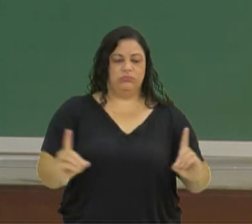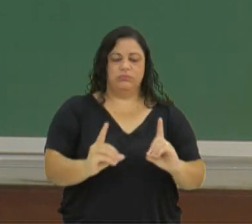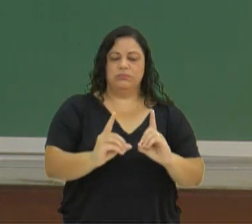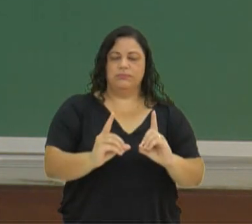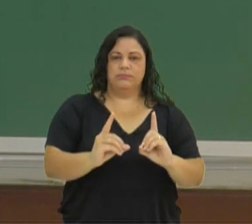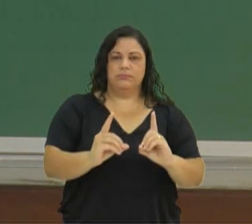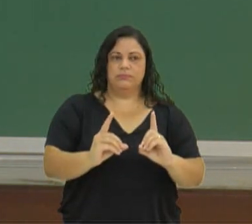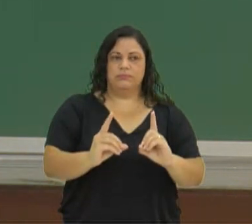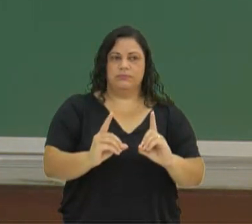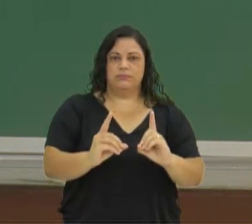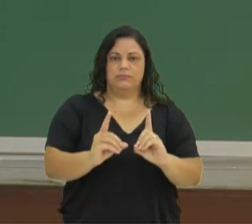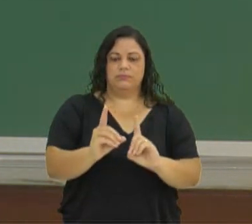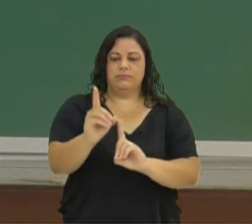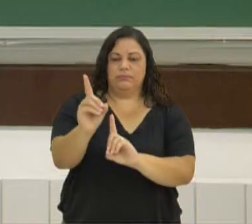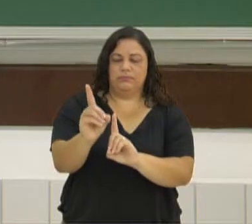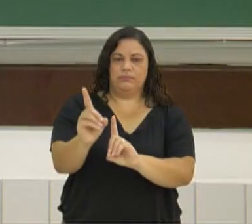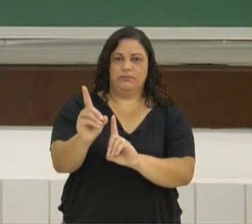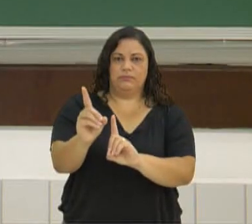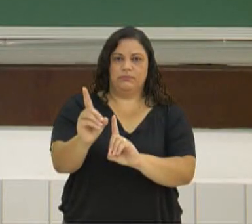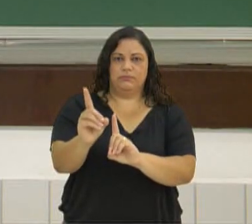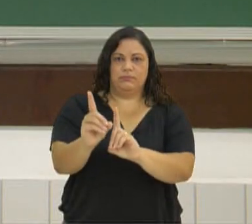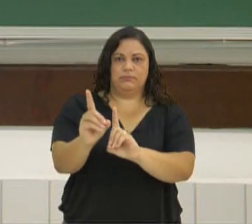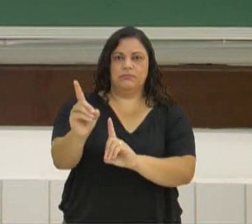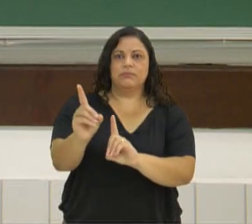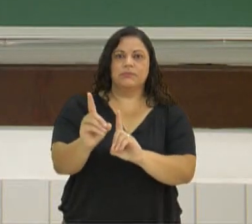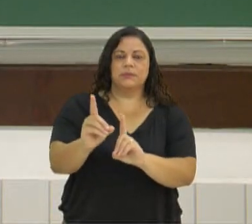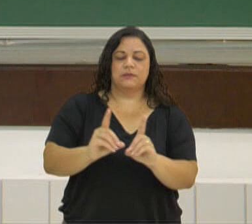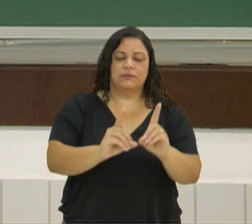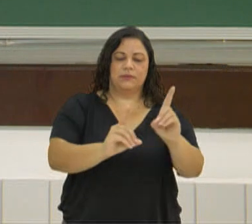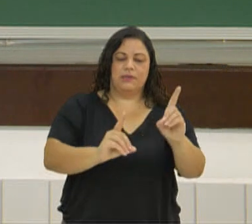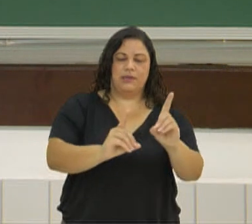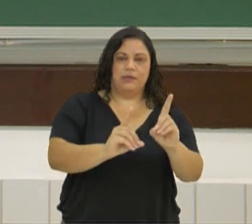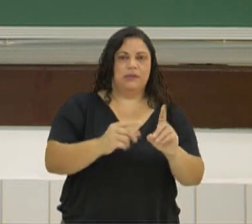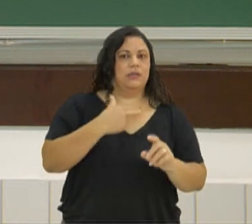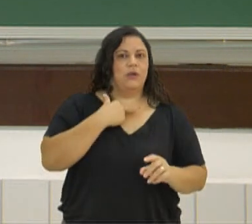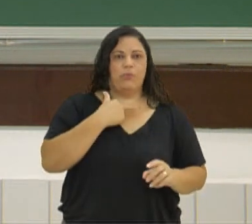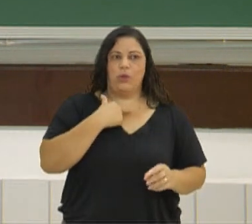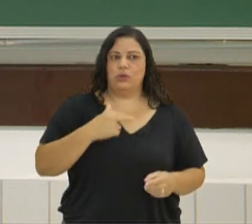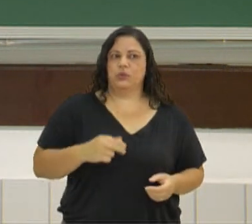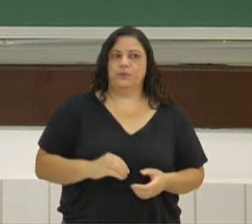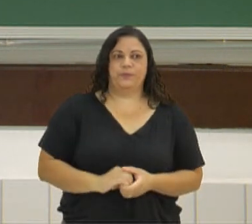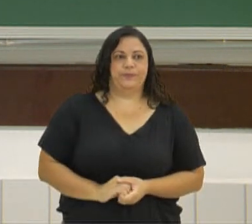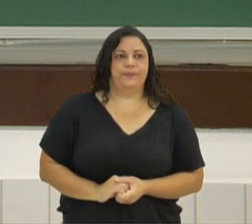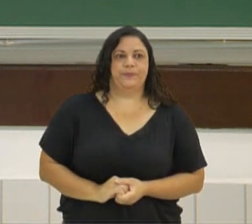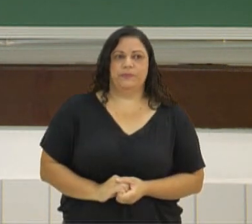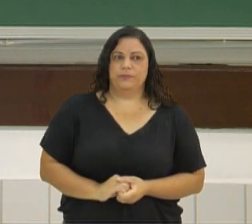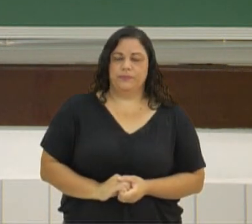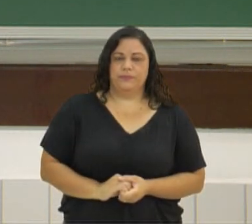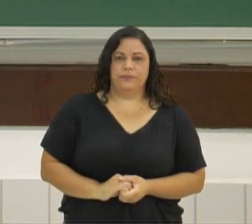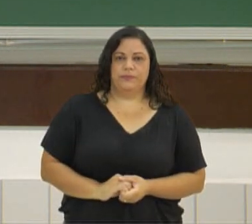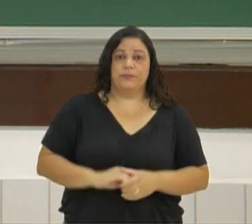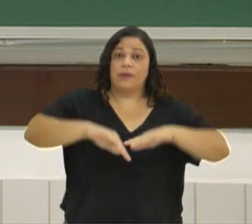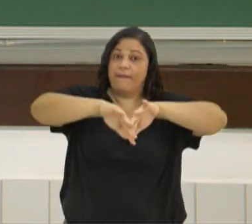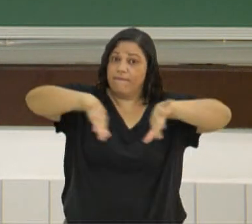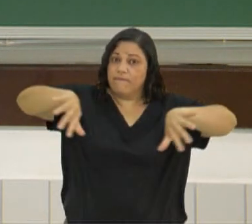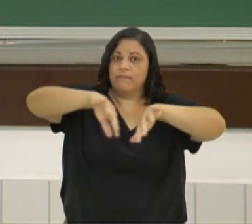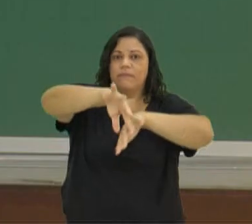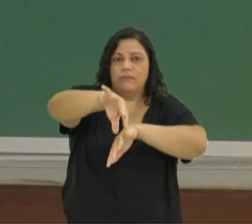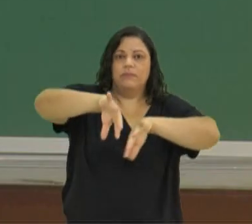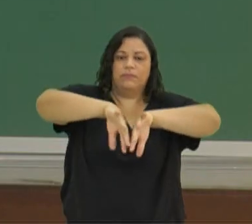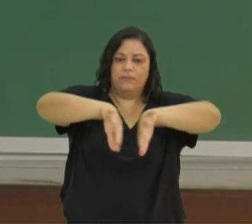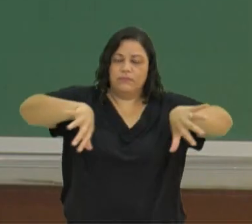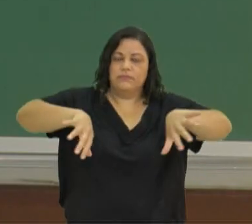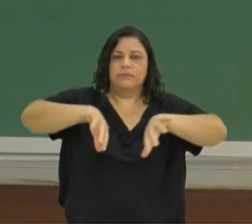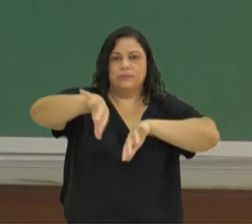colocar na mesma diagonal, porque uma ameaça a outra. Então, eu vou ter que colocar de tal maneira que uma, né, ela